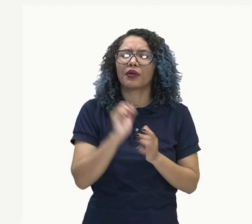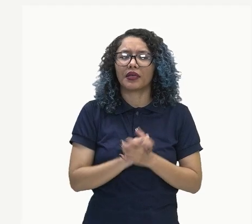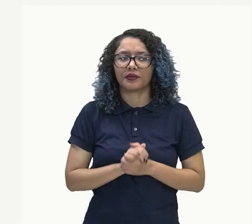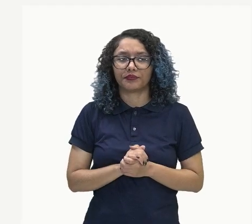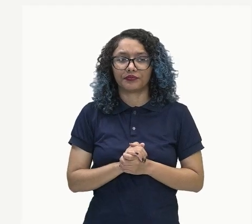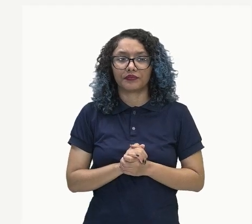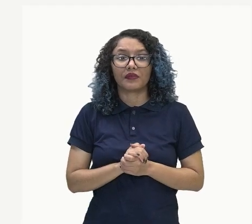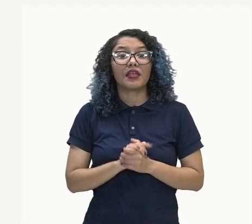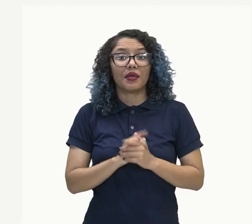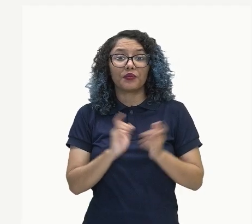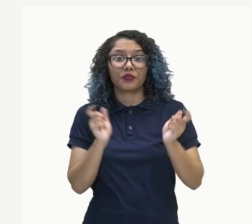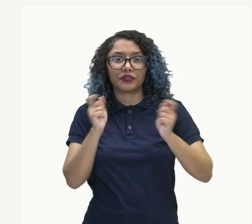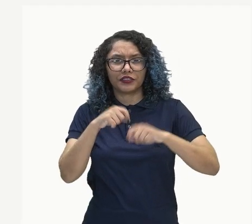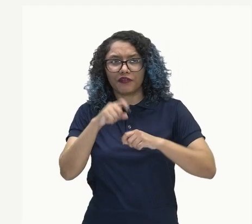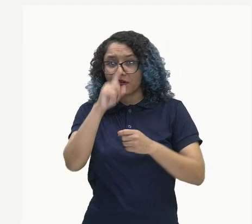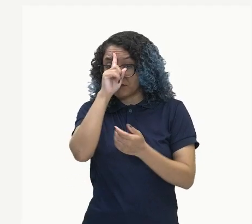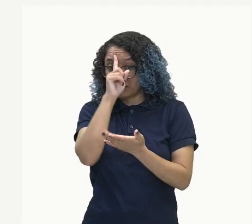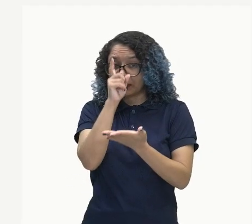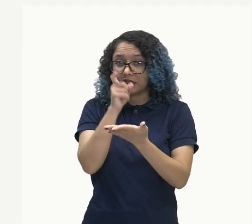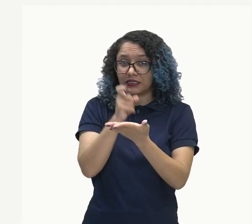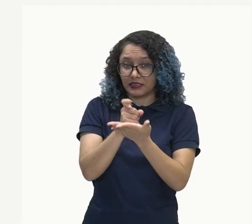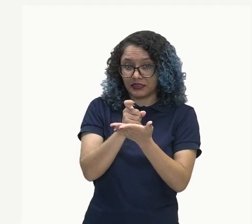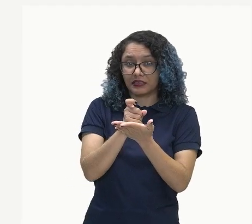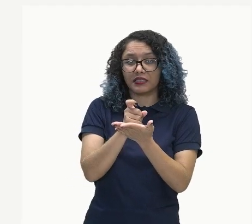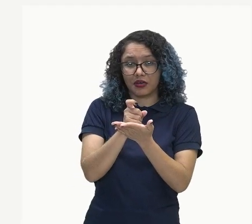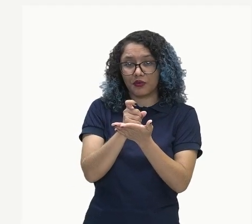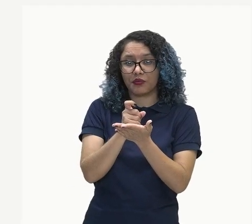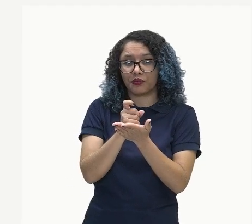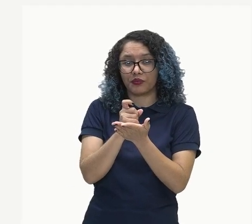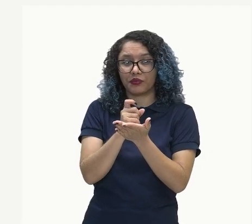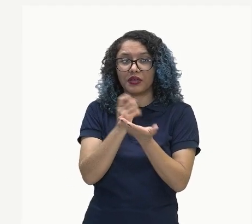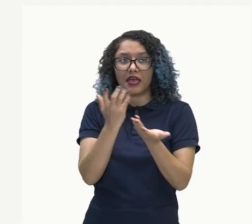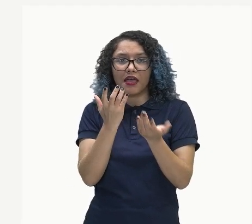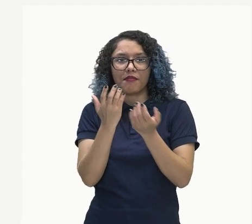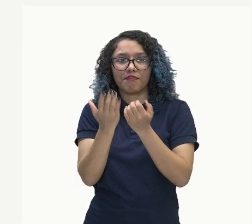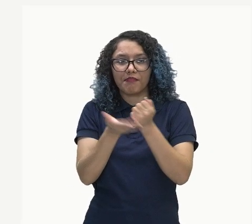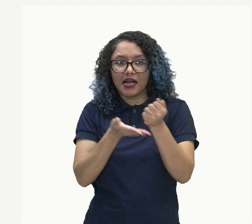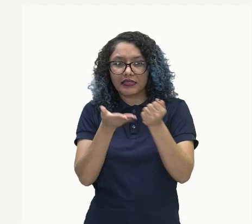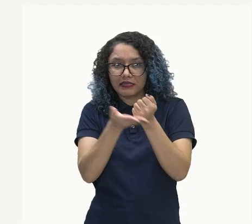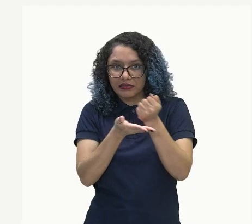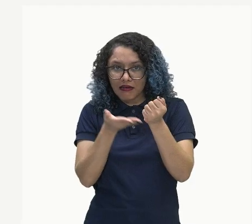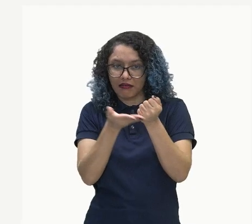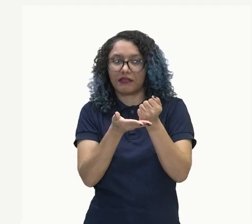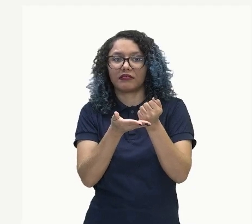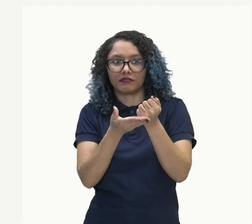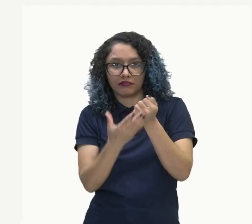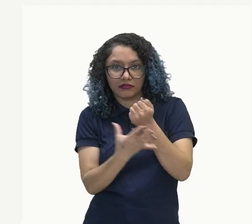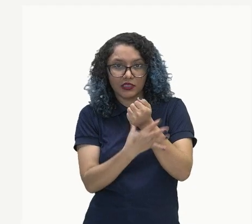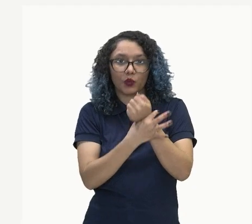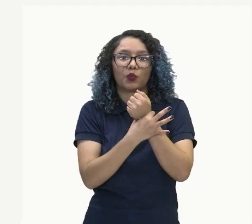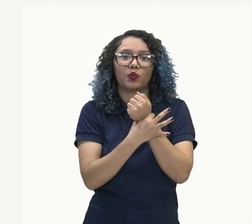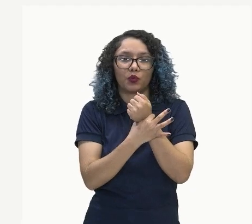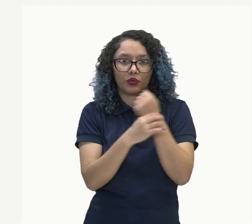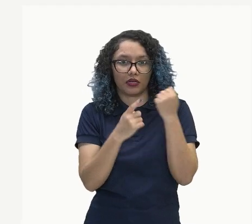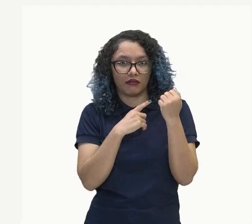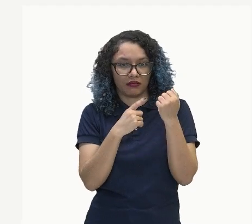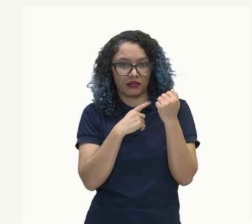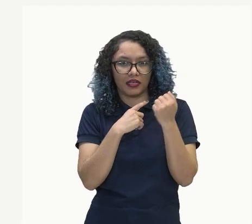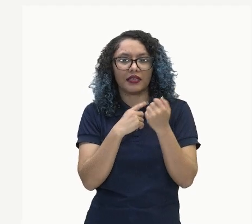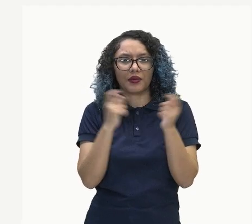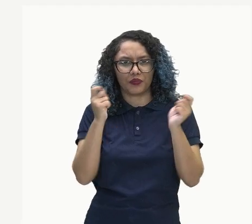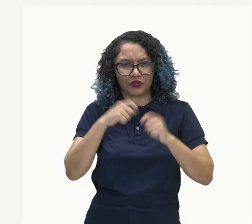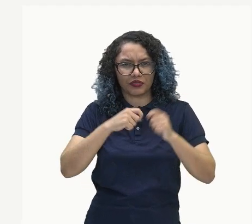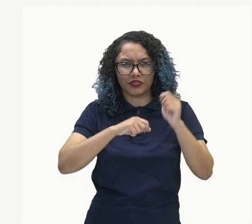de decisões mais informadas e embasadas. Com esses gráficos, então, a gente pode analisar alguns dados,